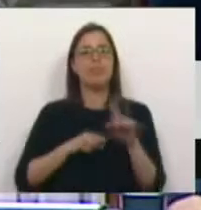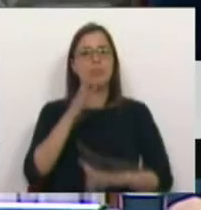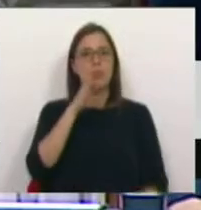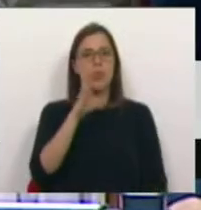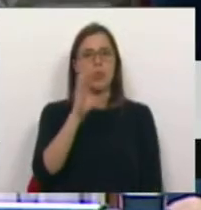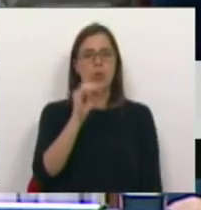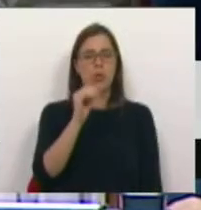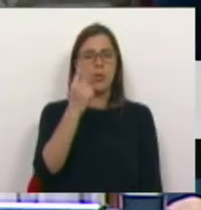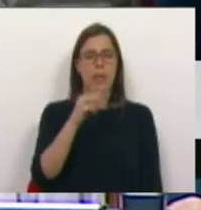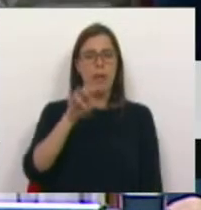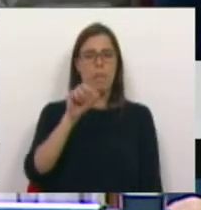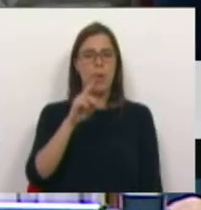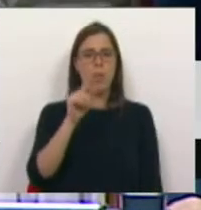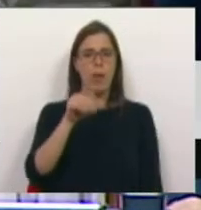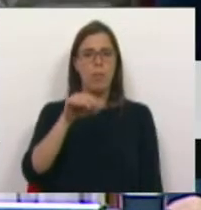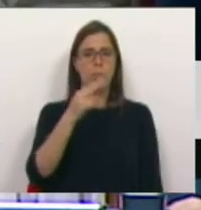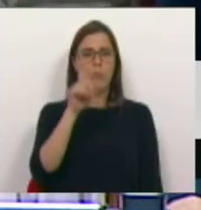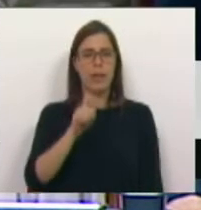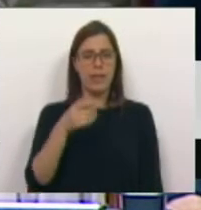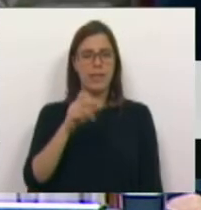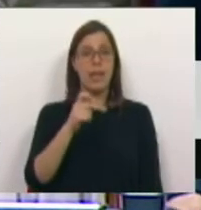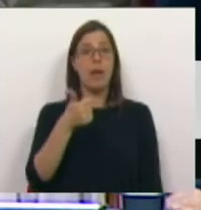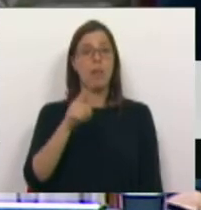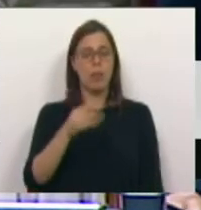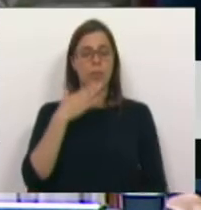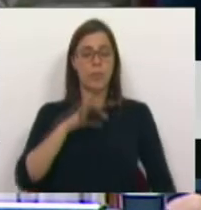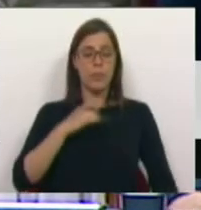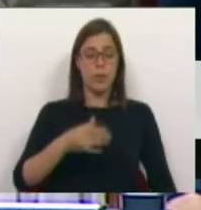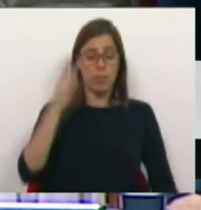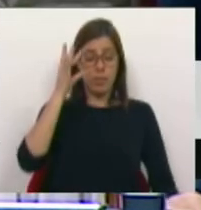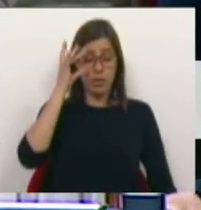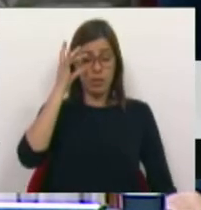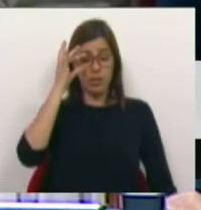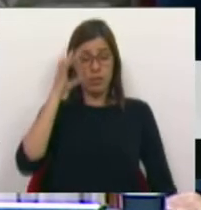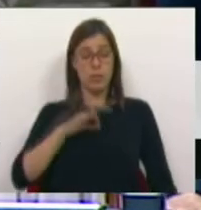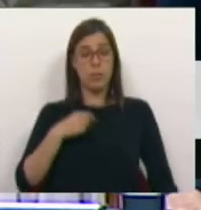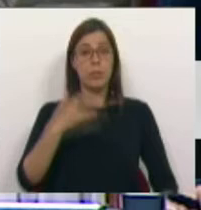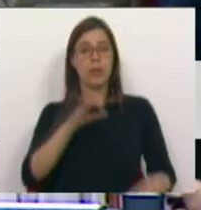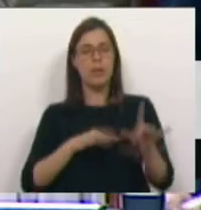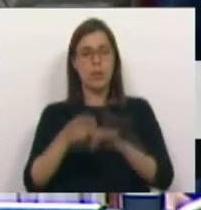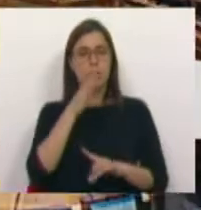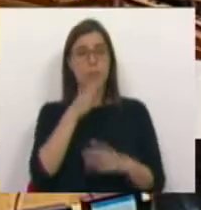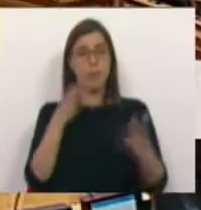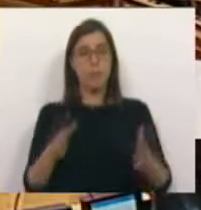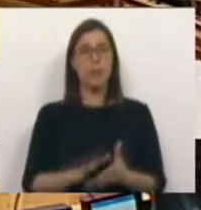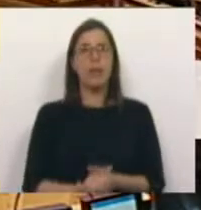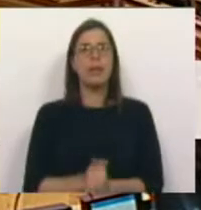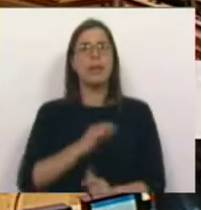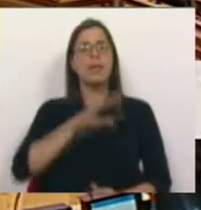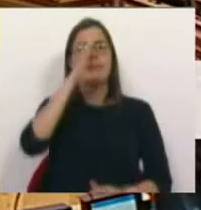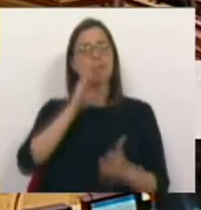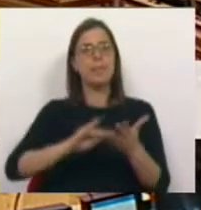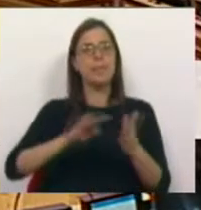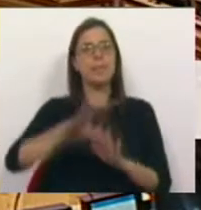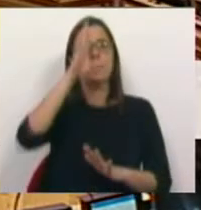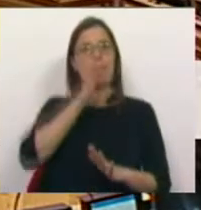Sr. Deputado José Manuel Pureza, do Bloco de Esquerda. Muito obrigado, Sr. Presidente. Sr. Presidente, senhoras e senhores deputados, Sra. Ministra, Sr.